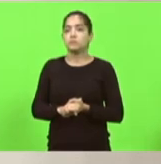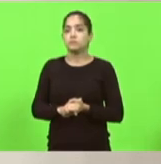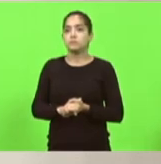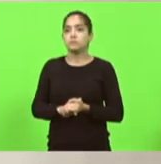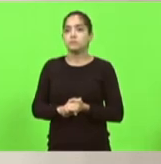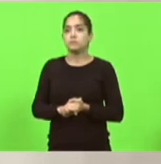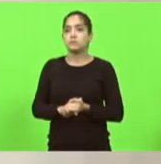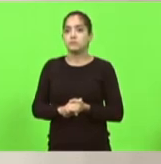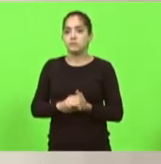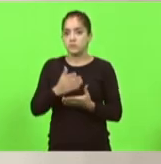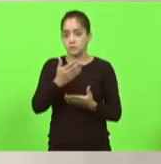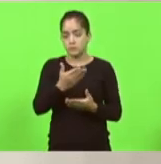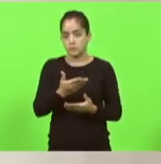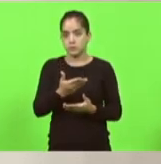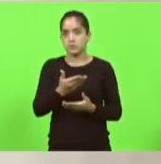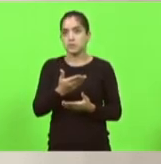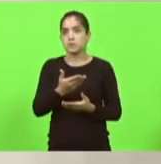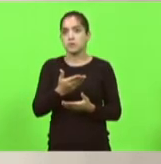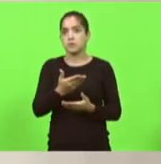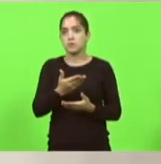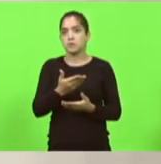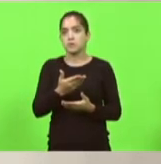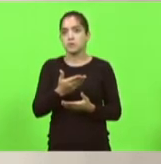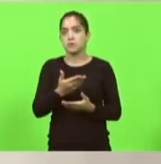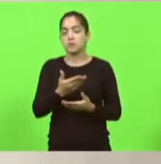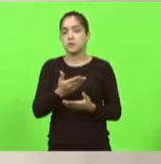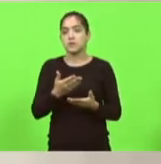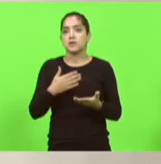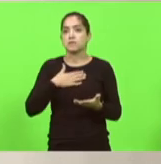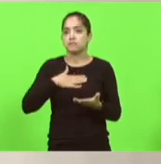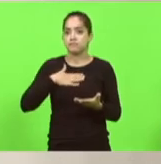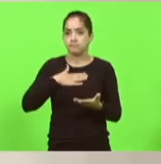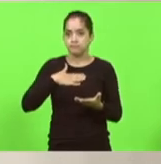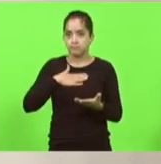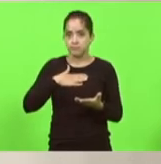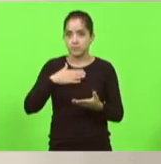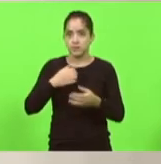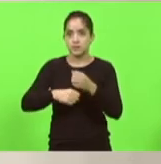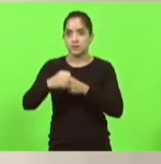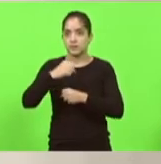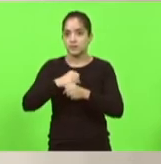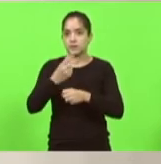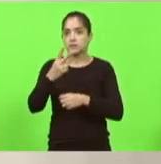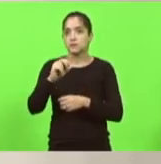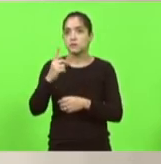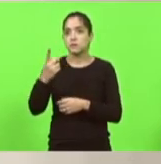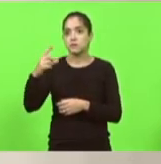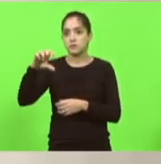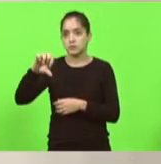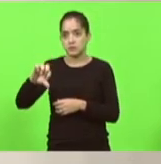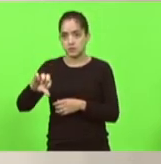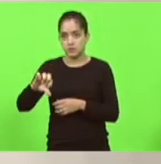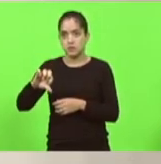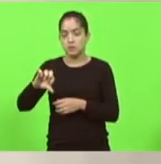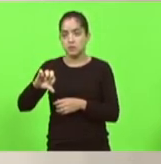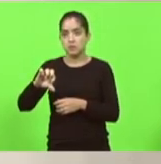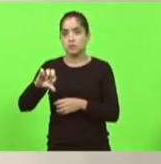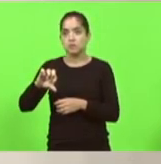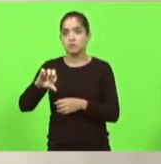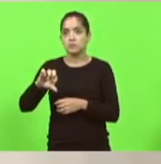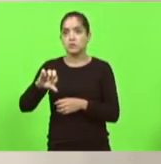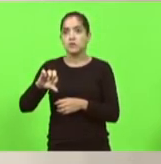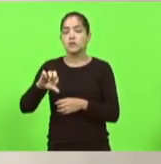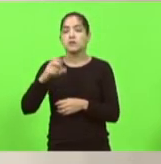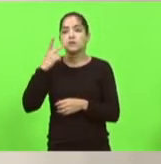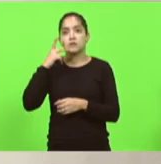doutor Manuel, eu tive o prazer, em 2019, de ser o campeão, e quero